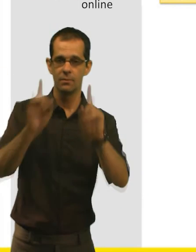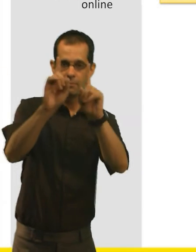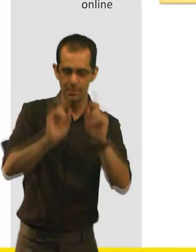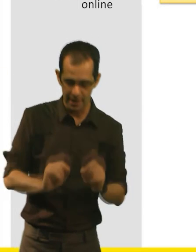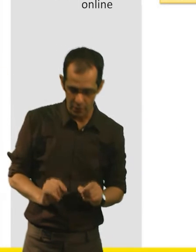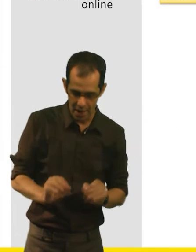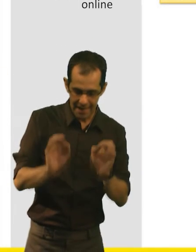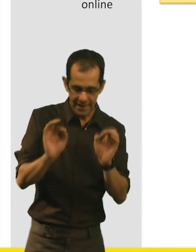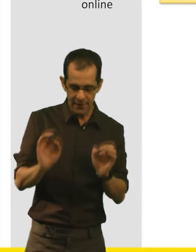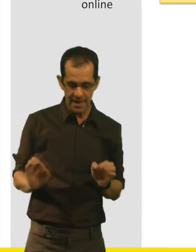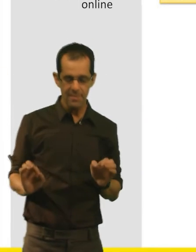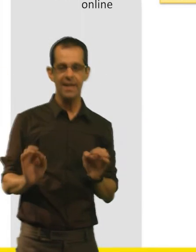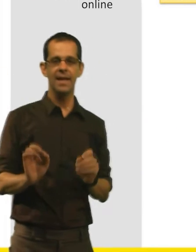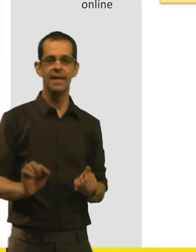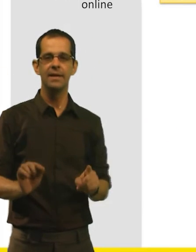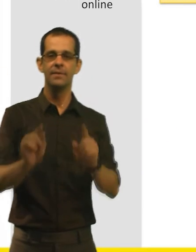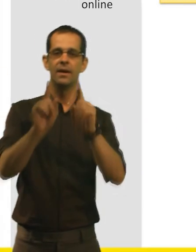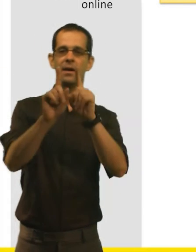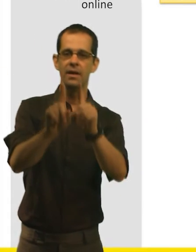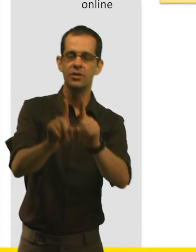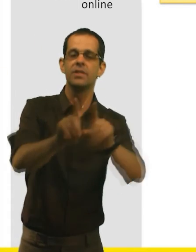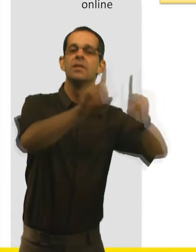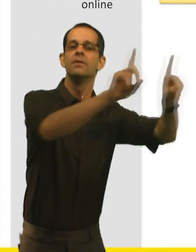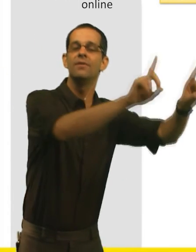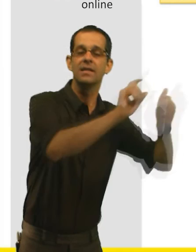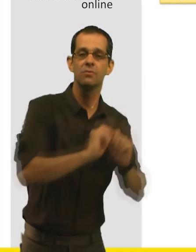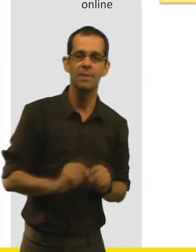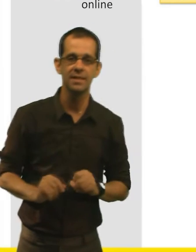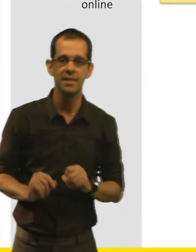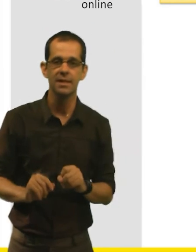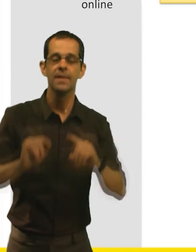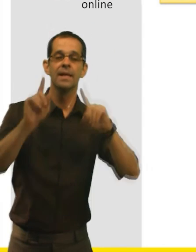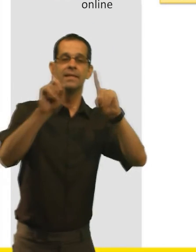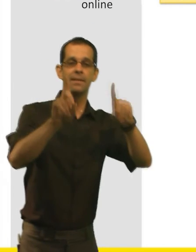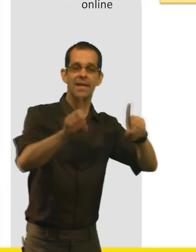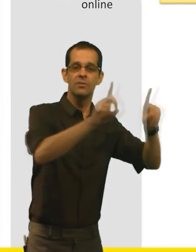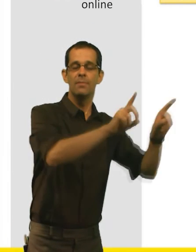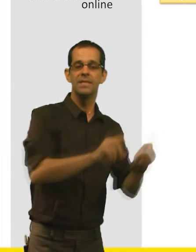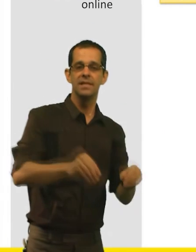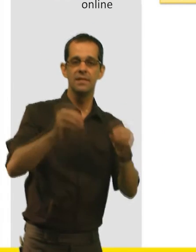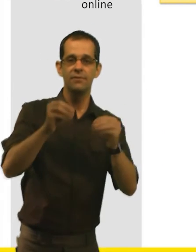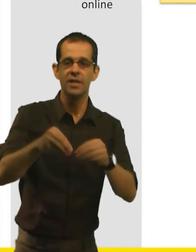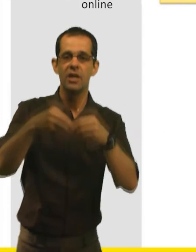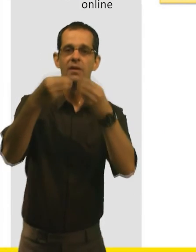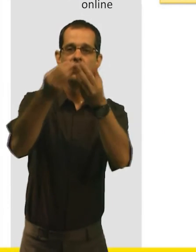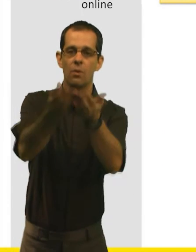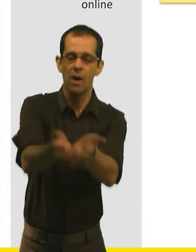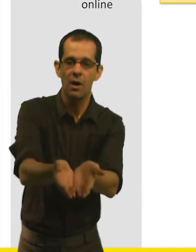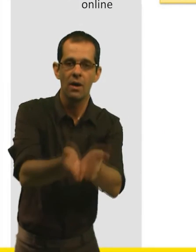corretas. Primeiro, definir a minha carreira. Antes, faça uma pesquisa. Estabeleça uma pesquisa e